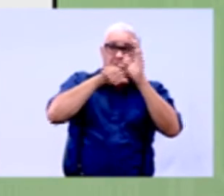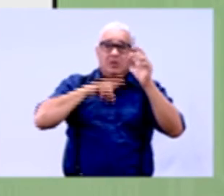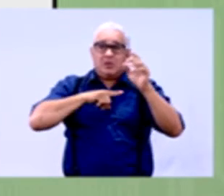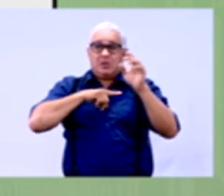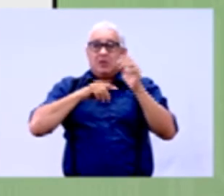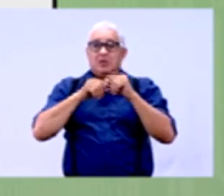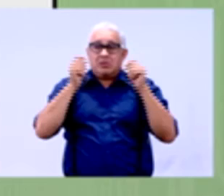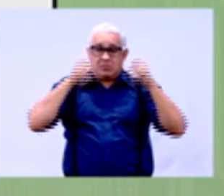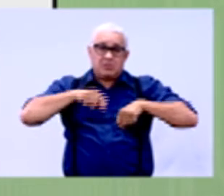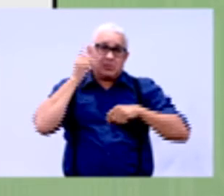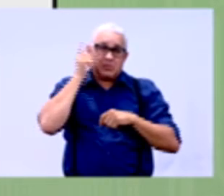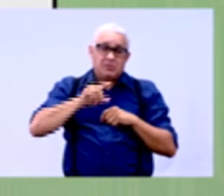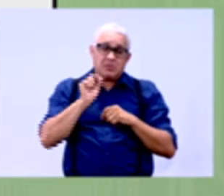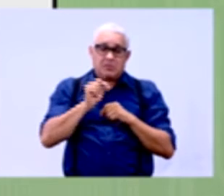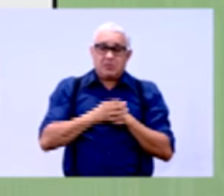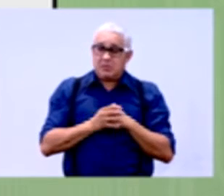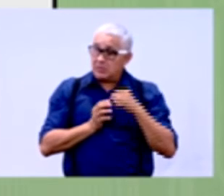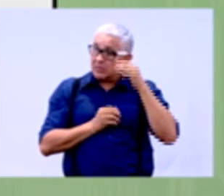uma